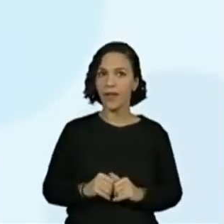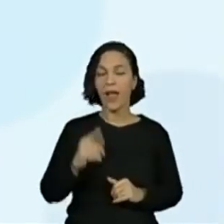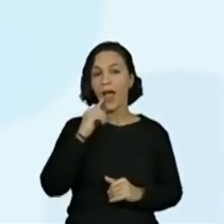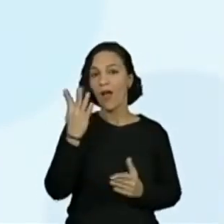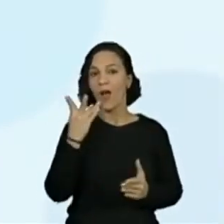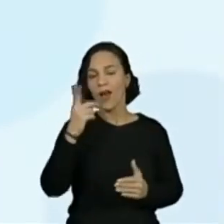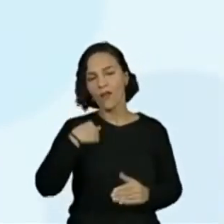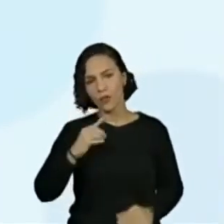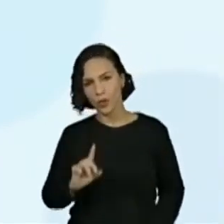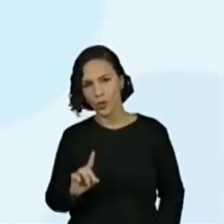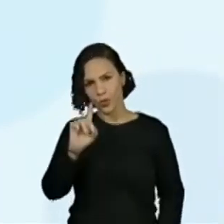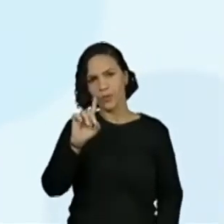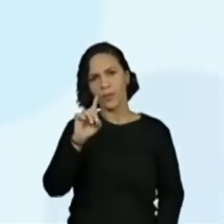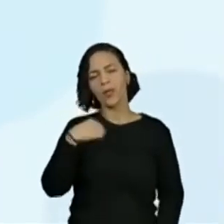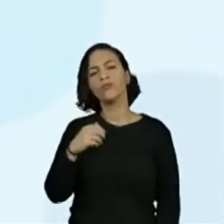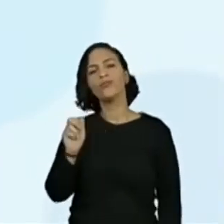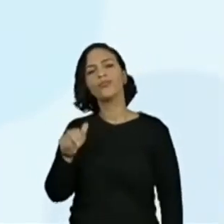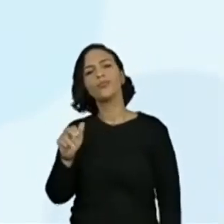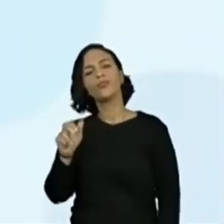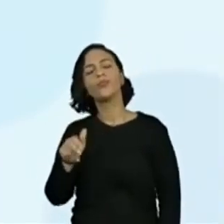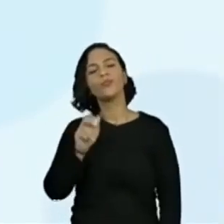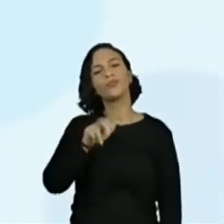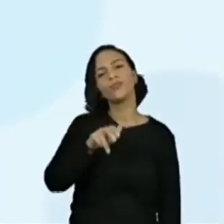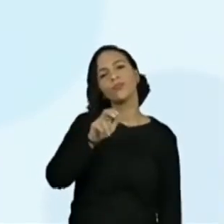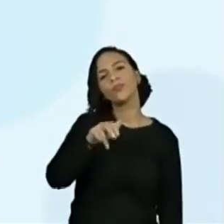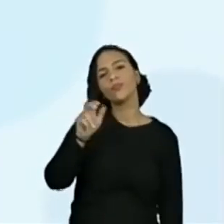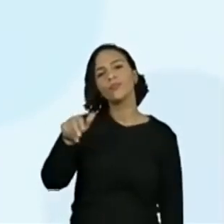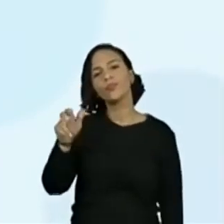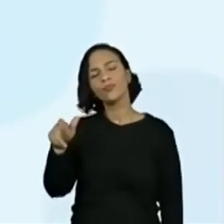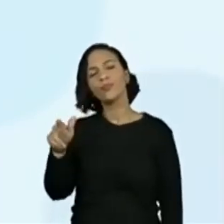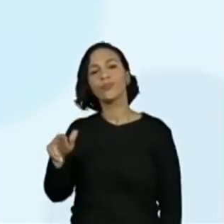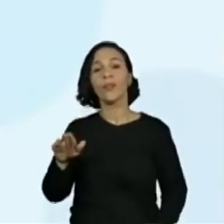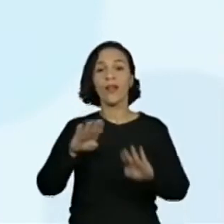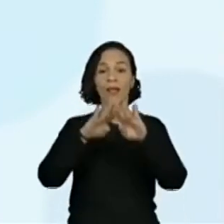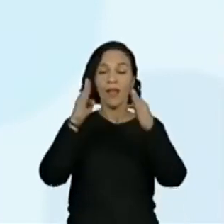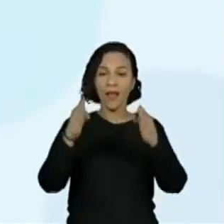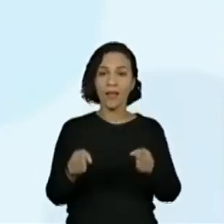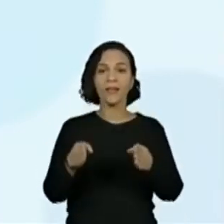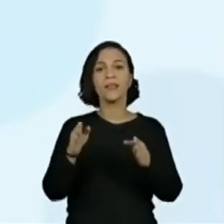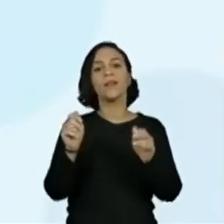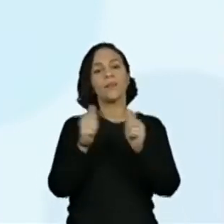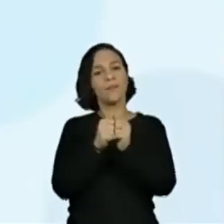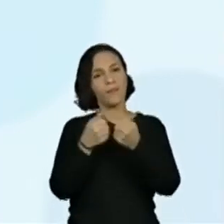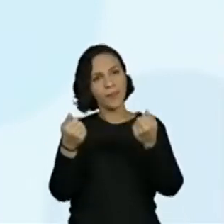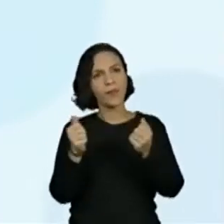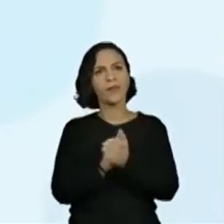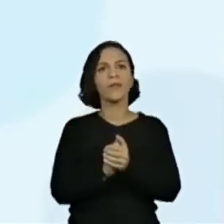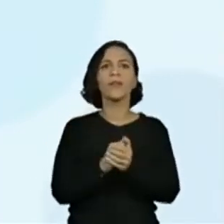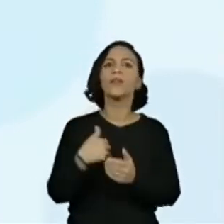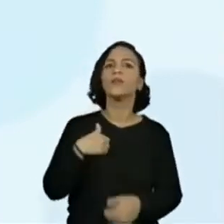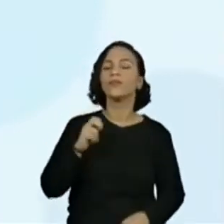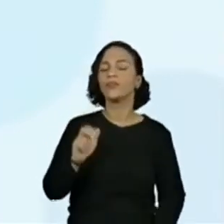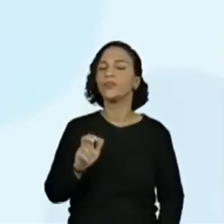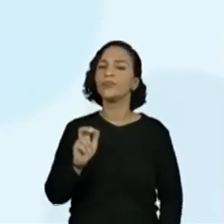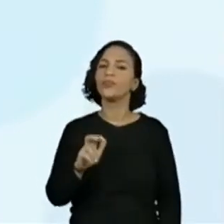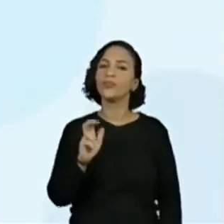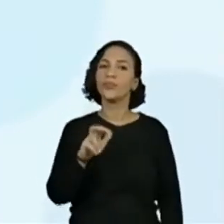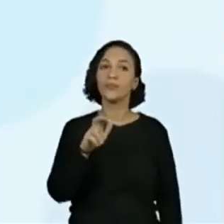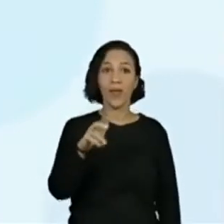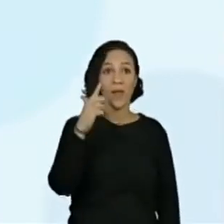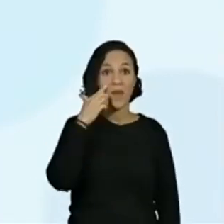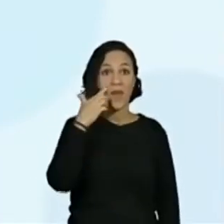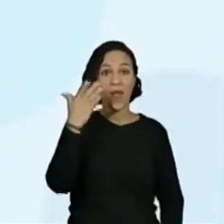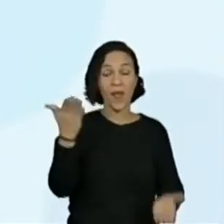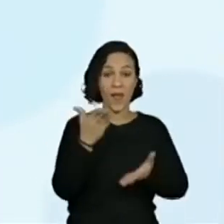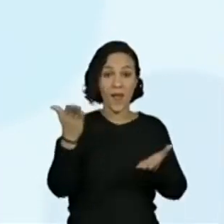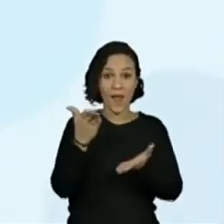Vou subindo. Vou passar pela padaria, Sim, não é isso? Continuar caminhando. E chego nesse pontinho aqui de novo. Quando eu chego nesse pontinho...